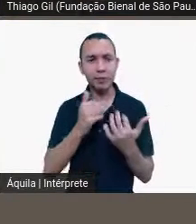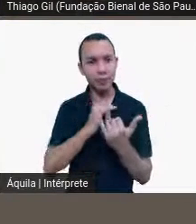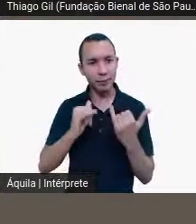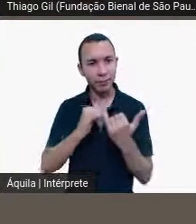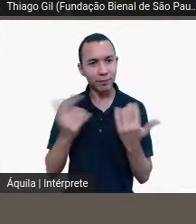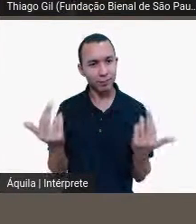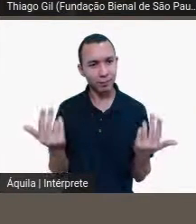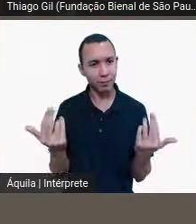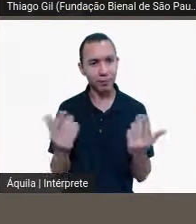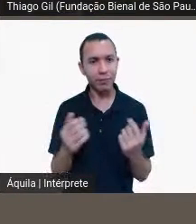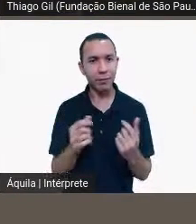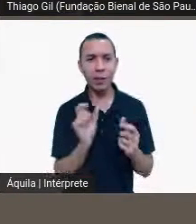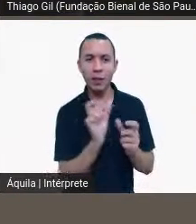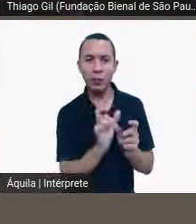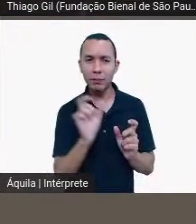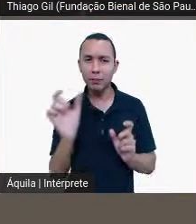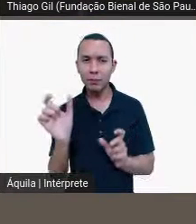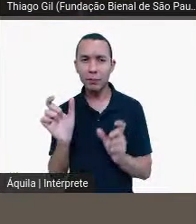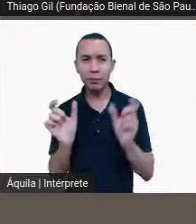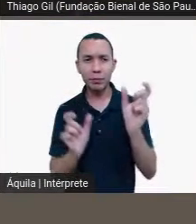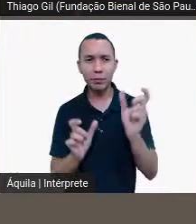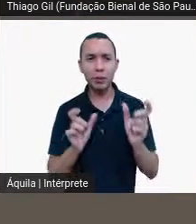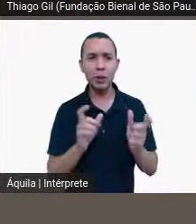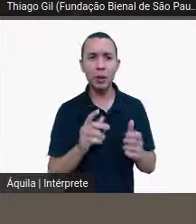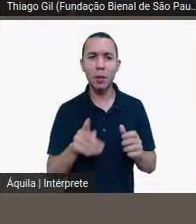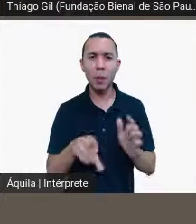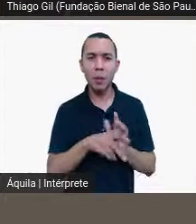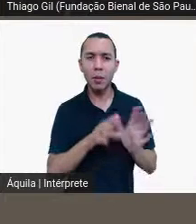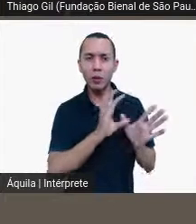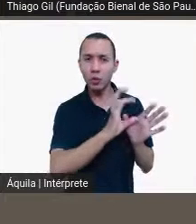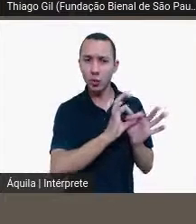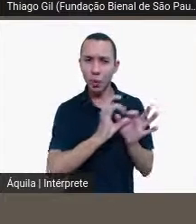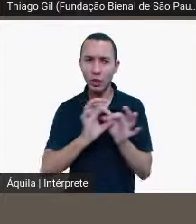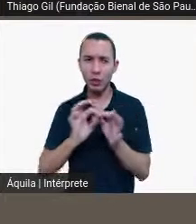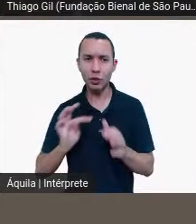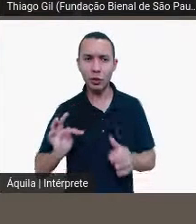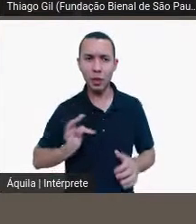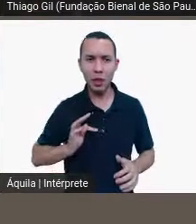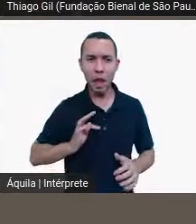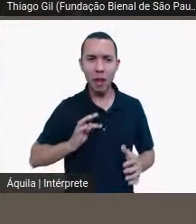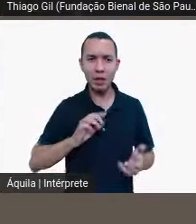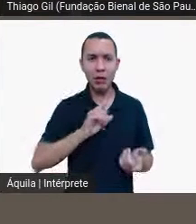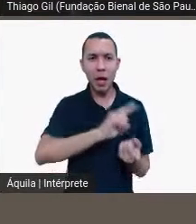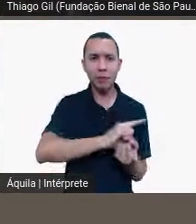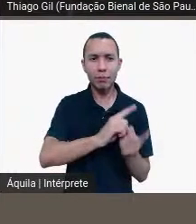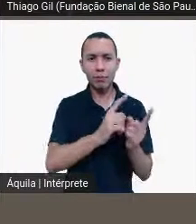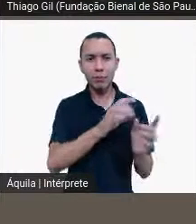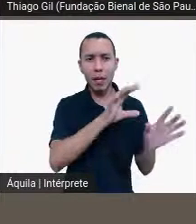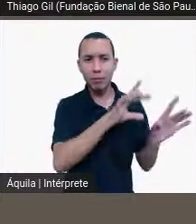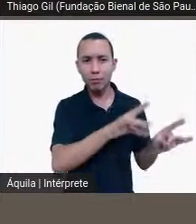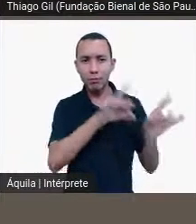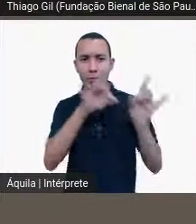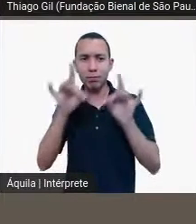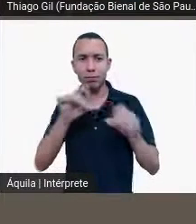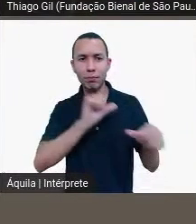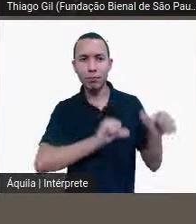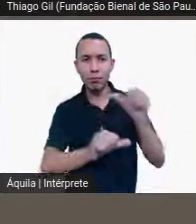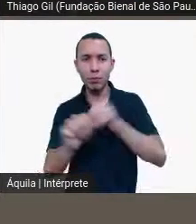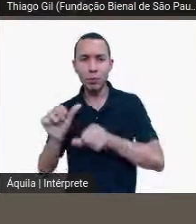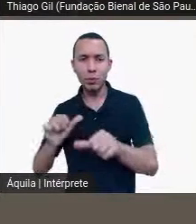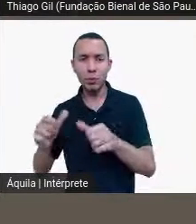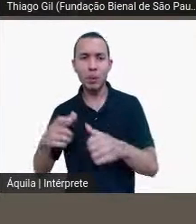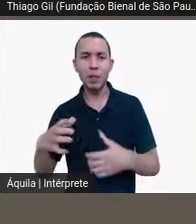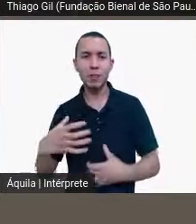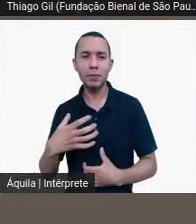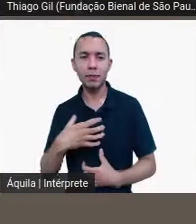aparecem deslocadas de um contexto técnico da fotografia e transfiguradas por uma conotação afetiva,